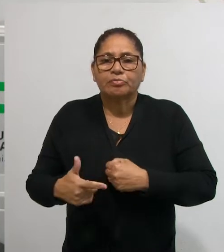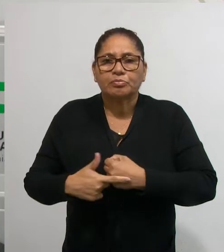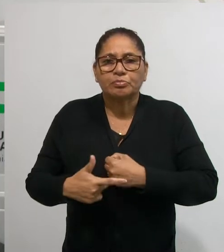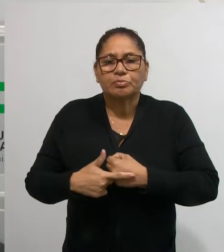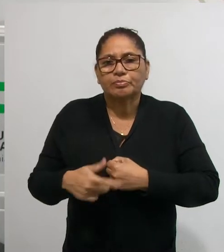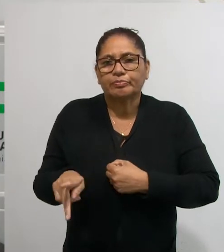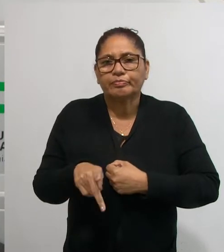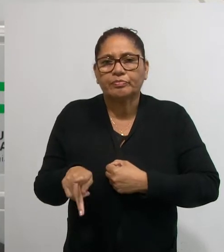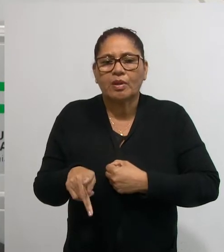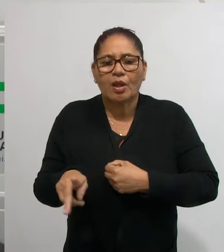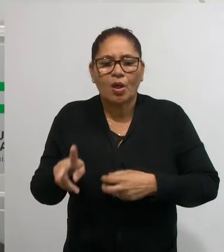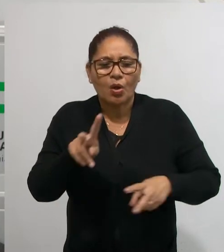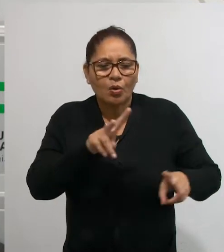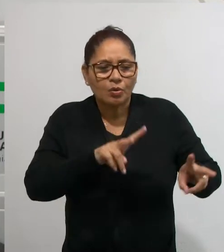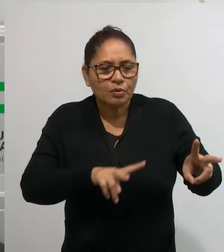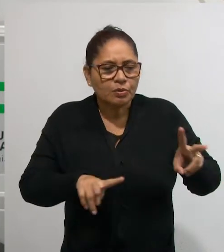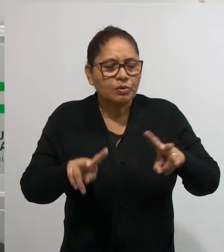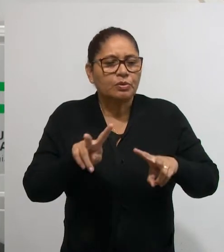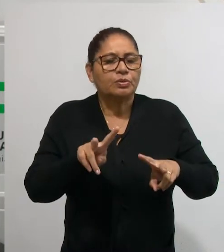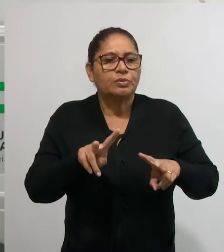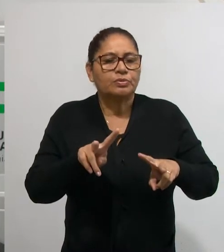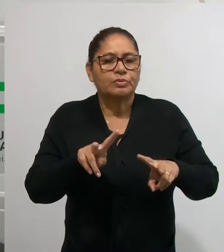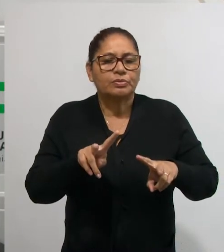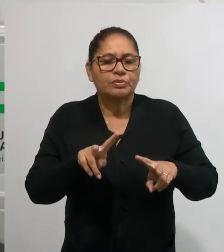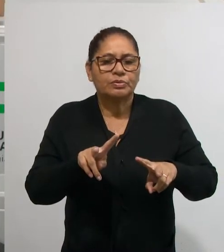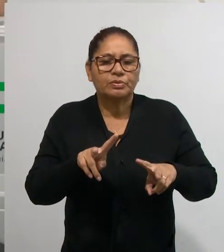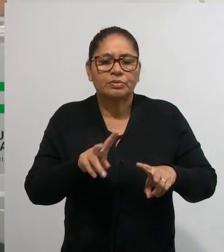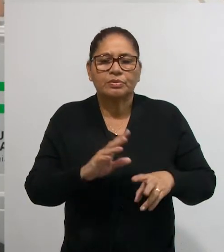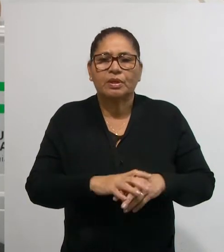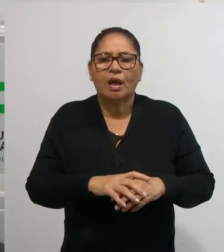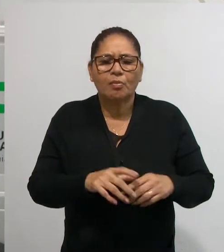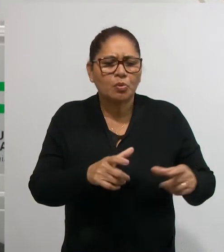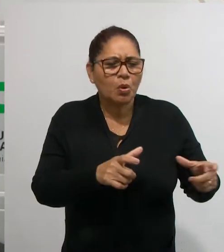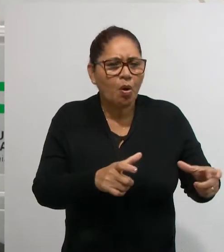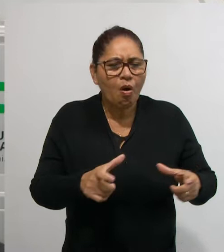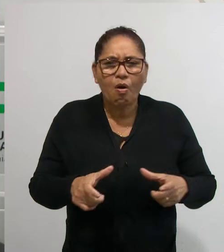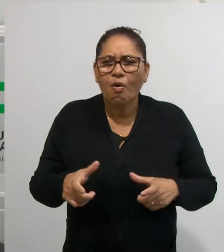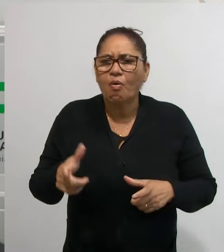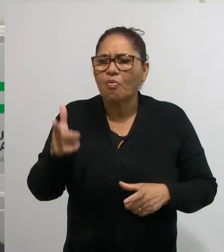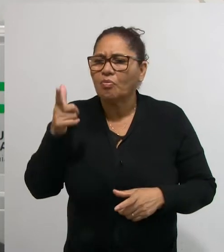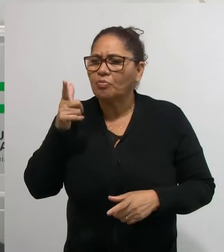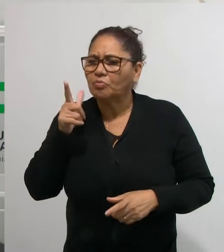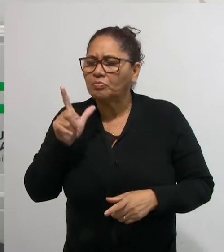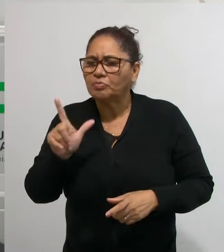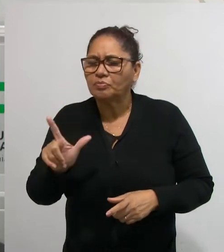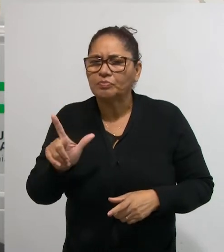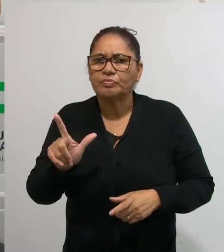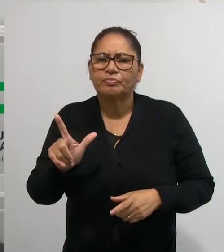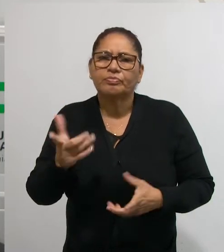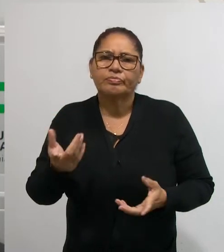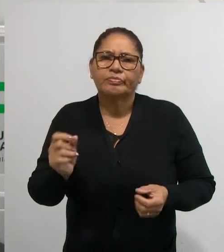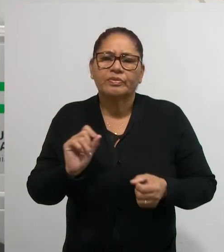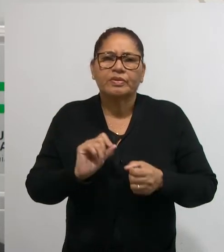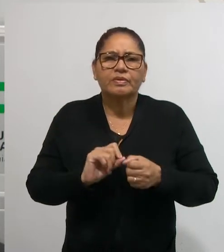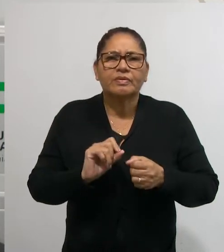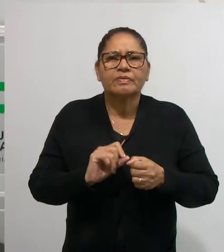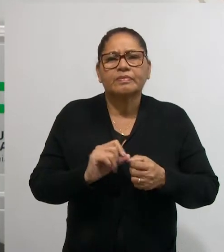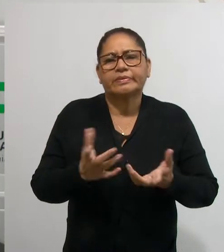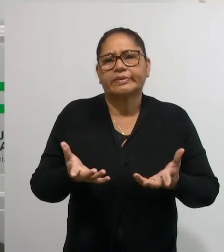professor, olhar para todos os lados, olhar para onde ele consegue atuar de